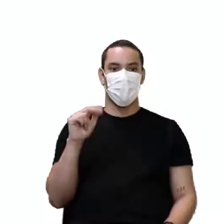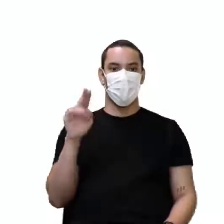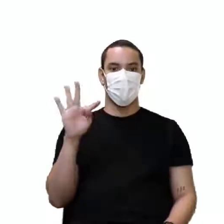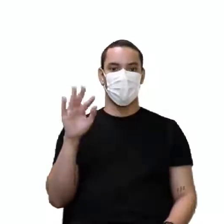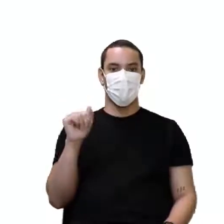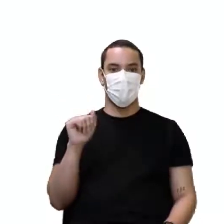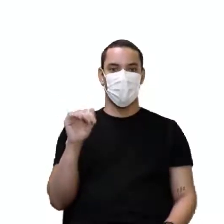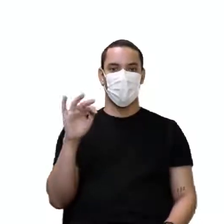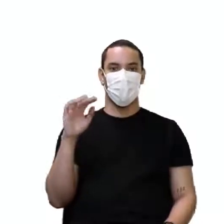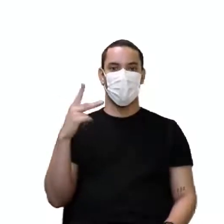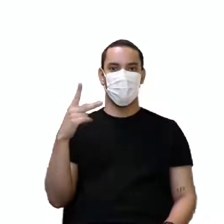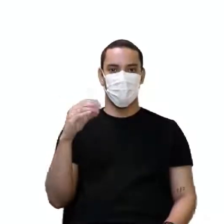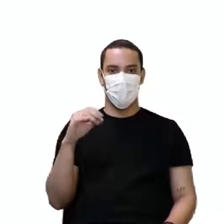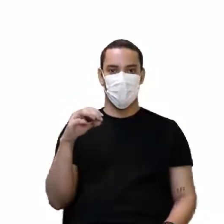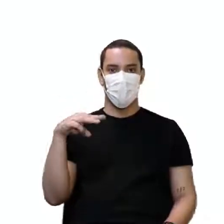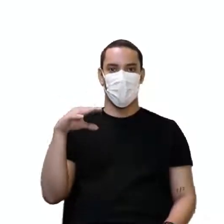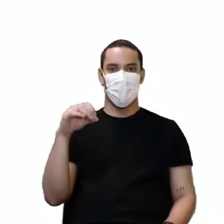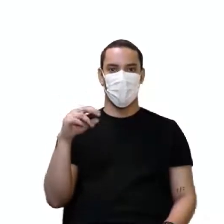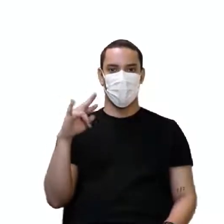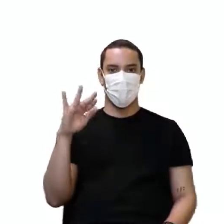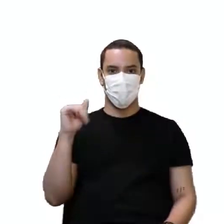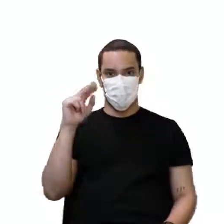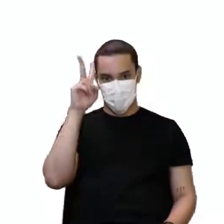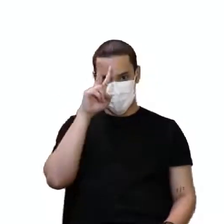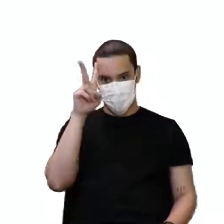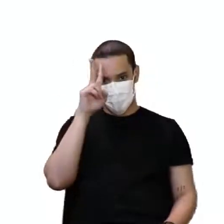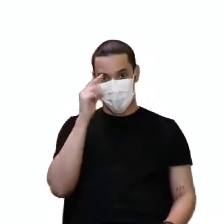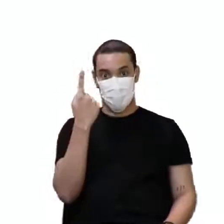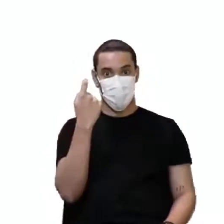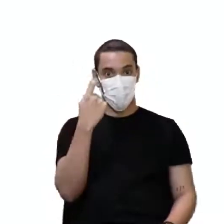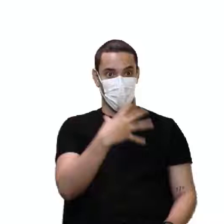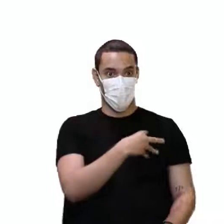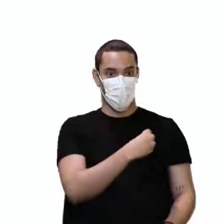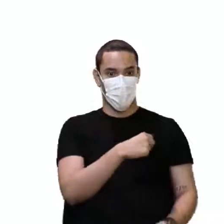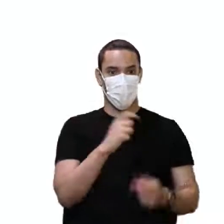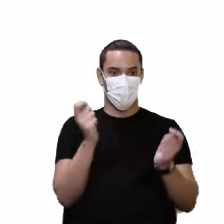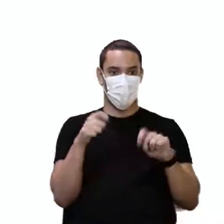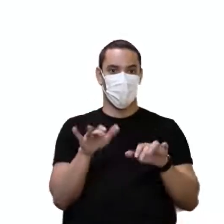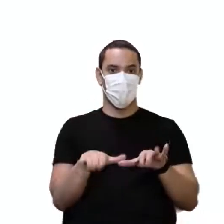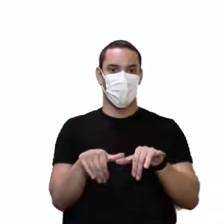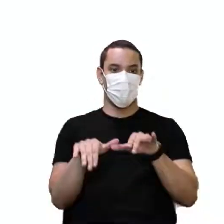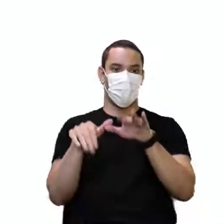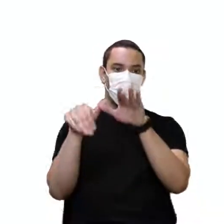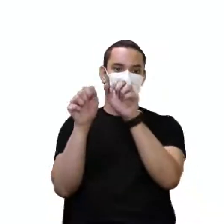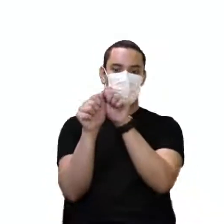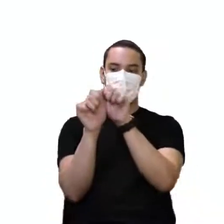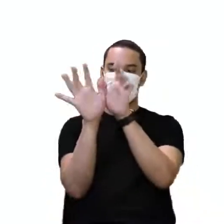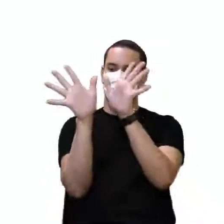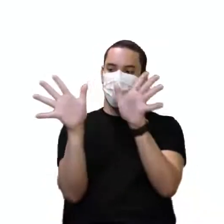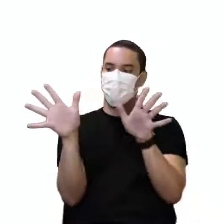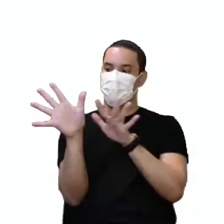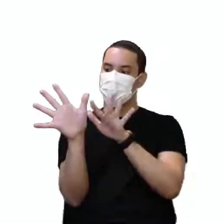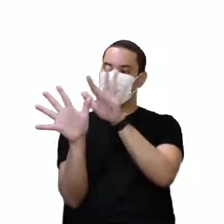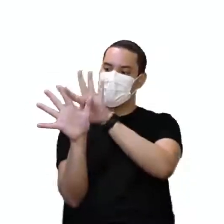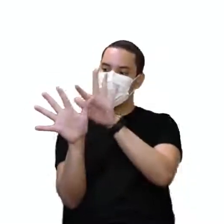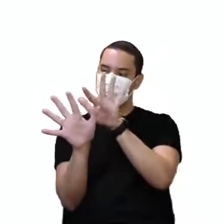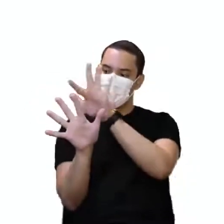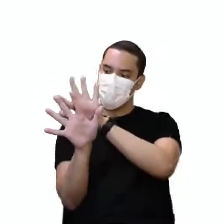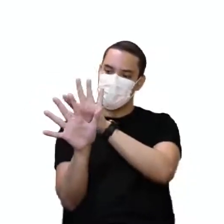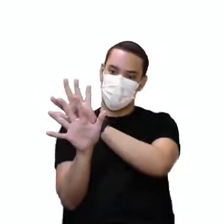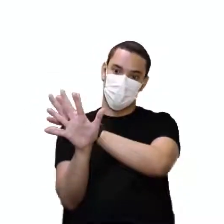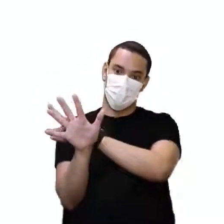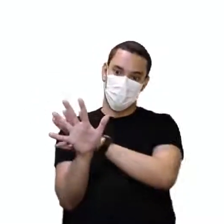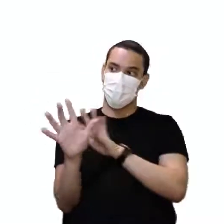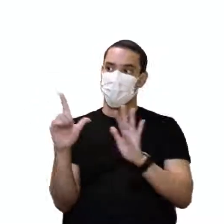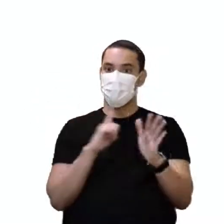autapomorfia. Lembram dela? É o único mamífero com habilidade de voo, tá? Tem algumas